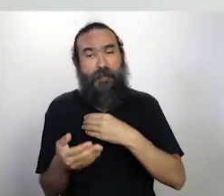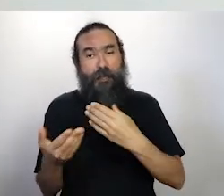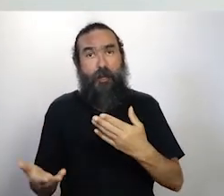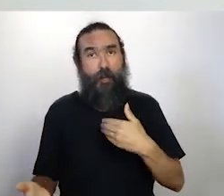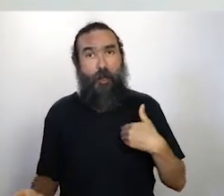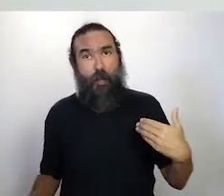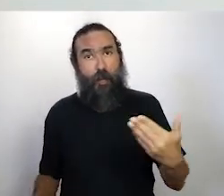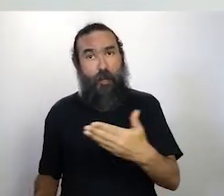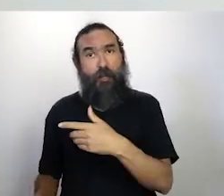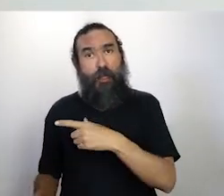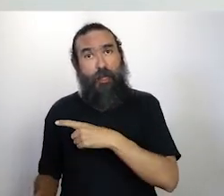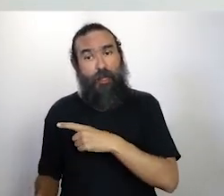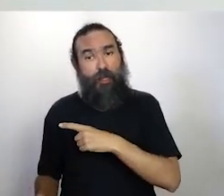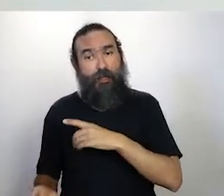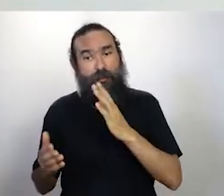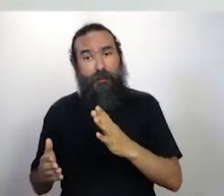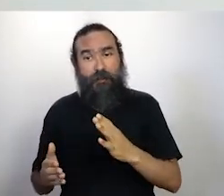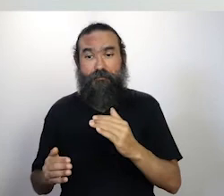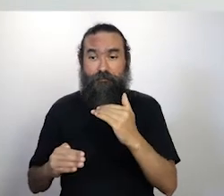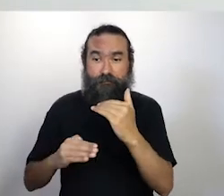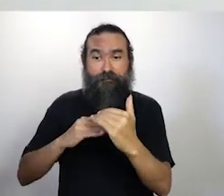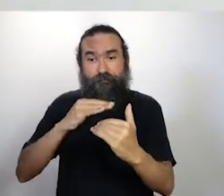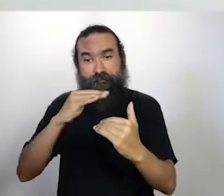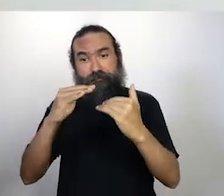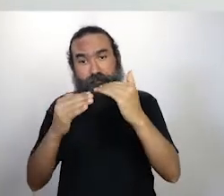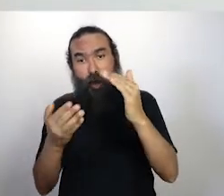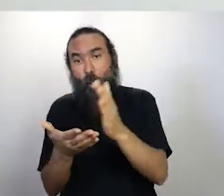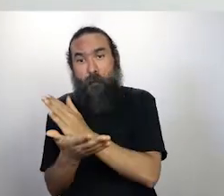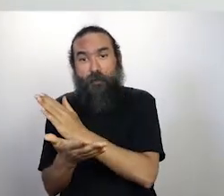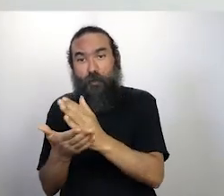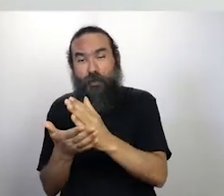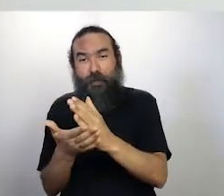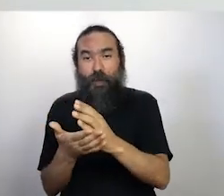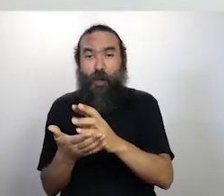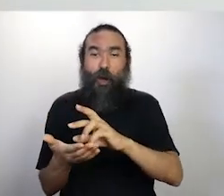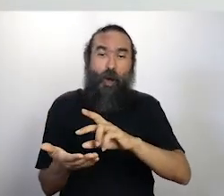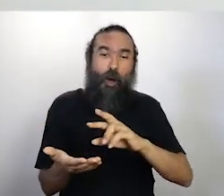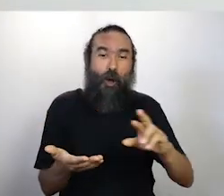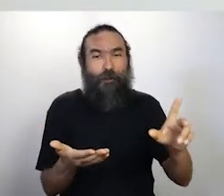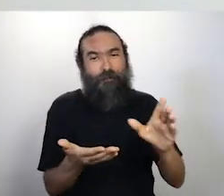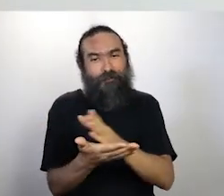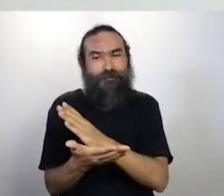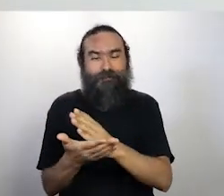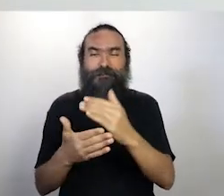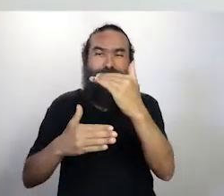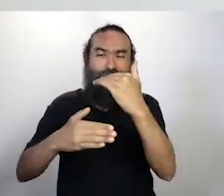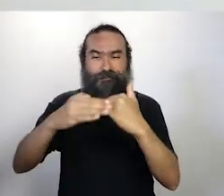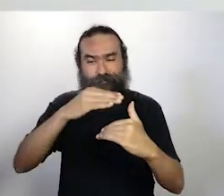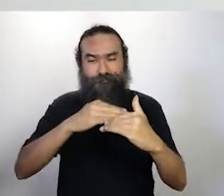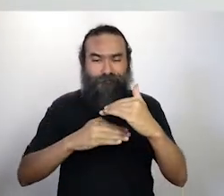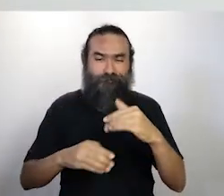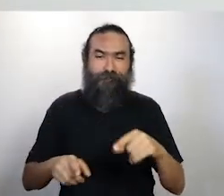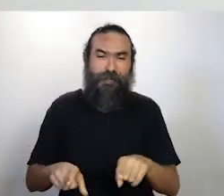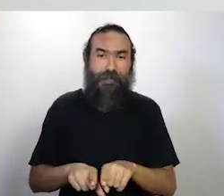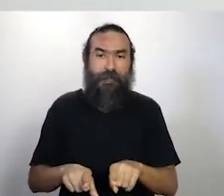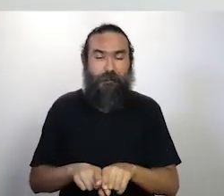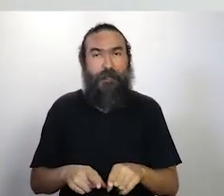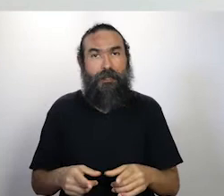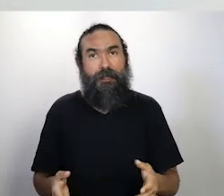temos alguns avanços e retrocessos, assim como a Lúcia pontuou.